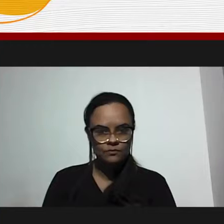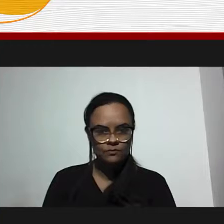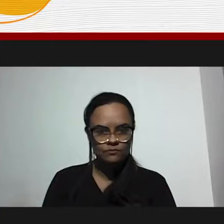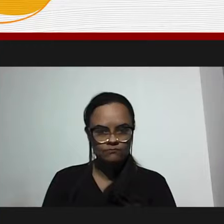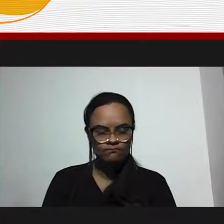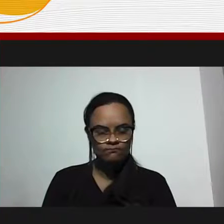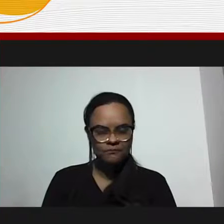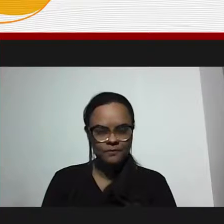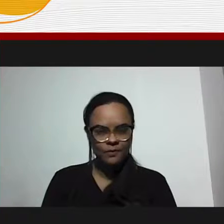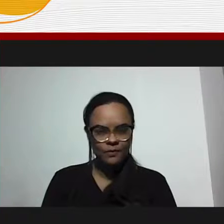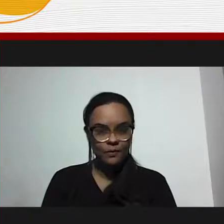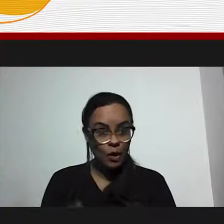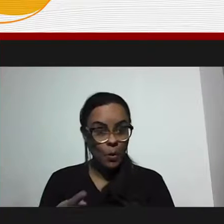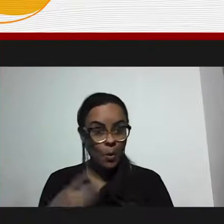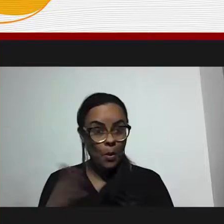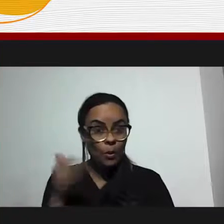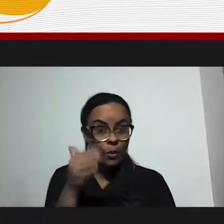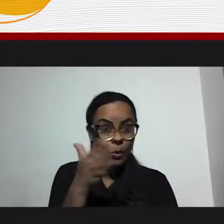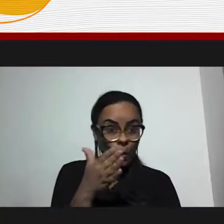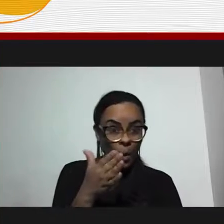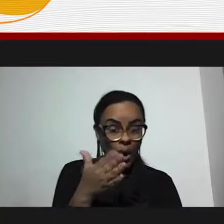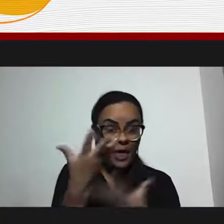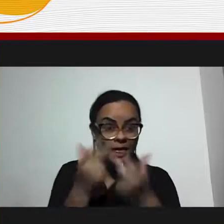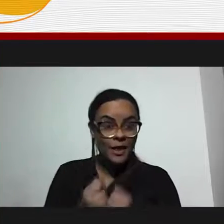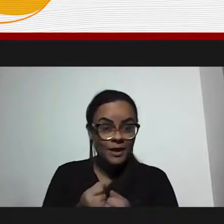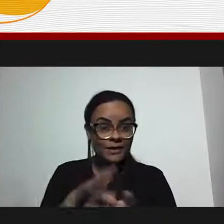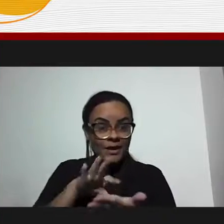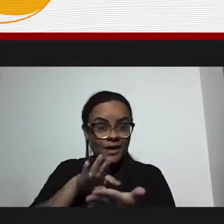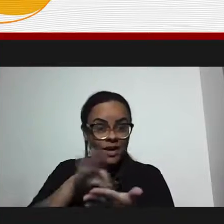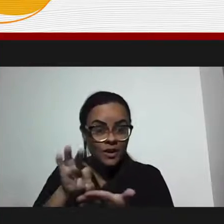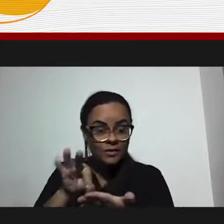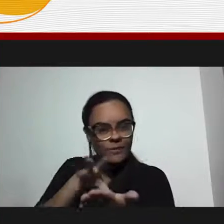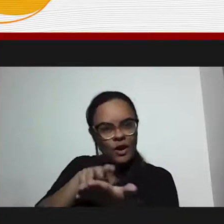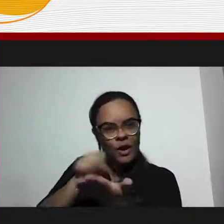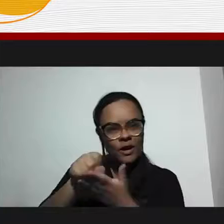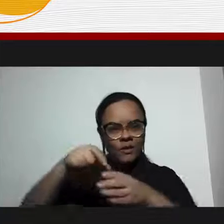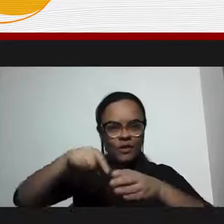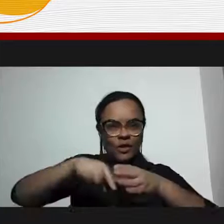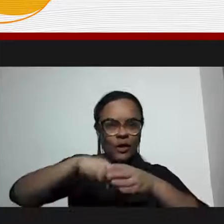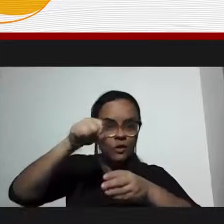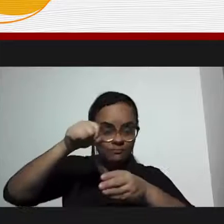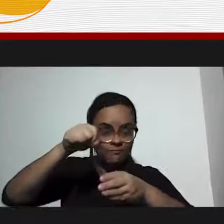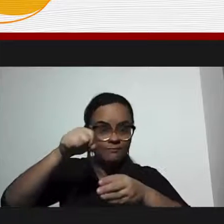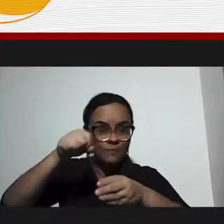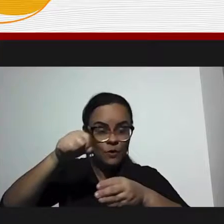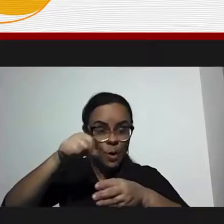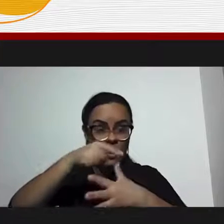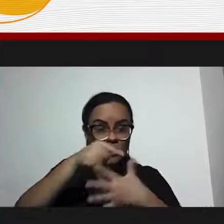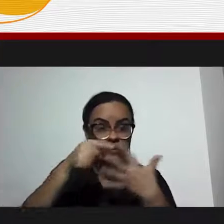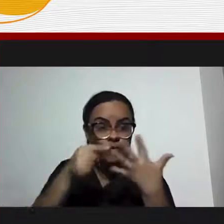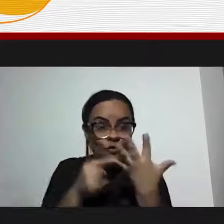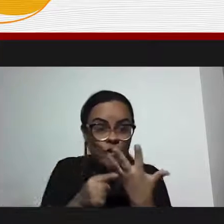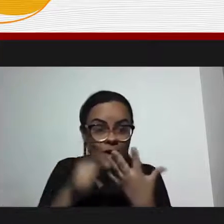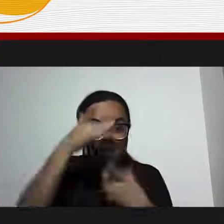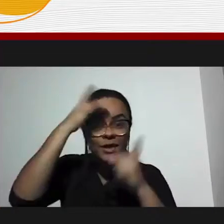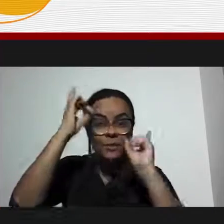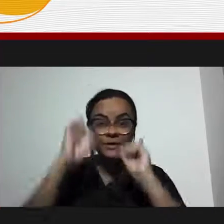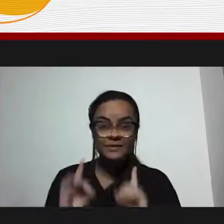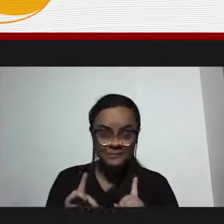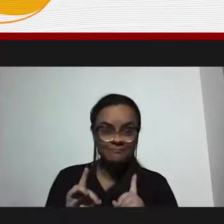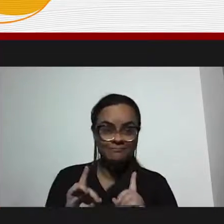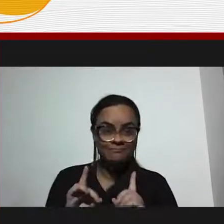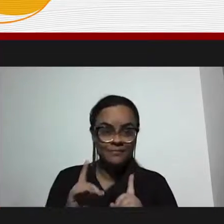estaria conosco, nós fizemos, então, uma inscrição para um sorteio entre as pessoas com deficiência